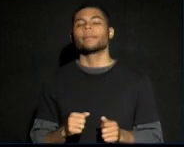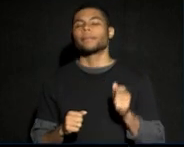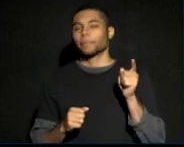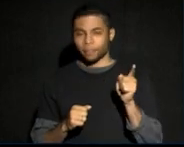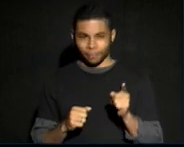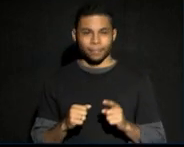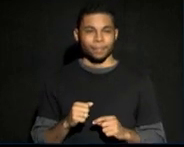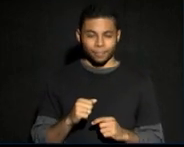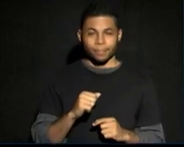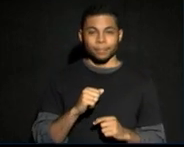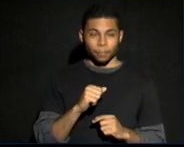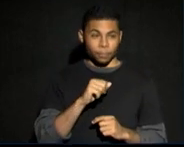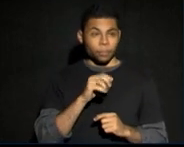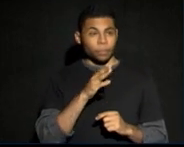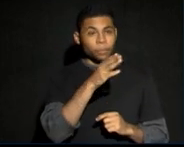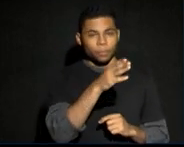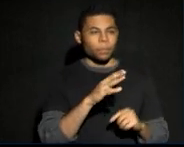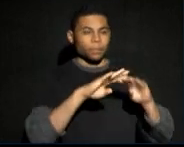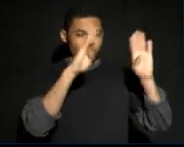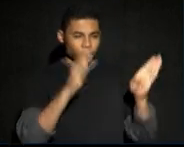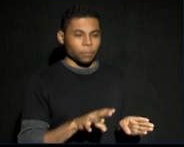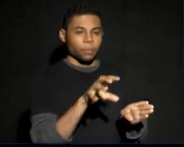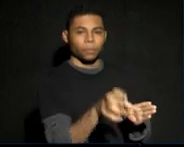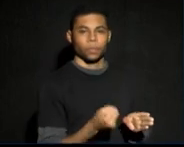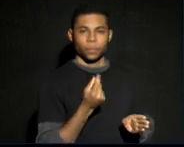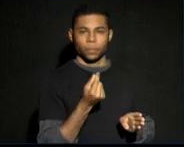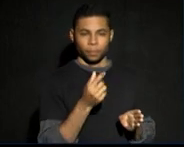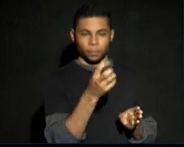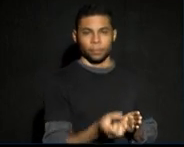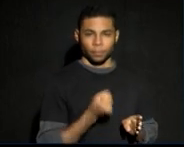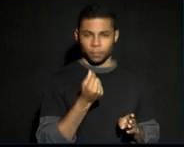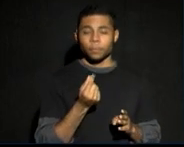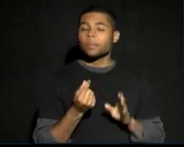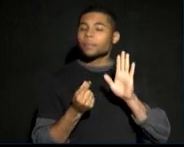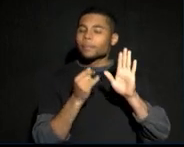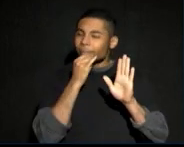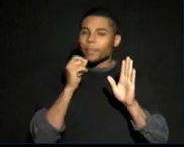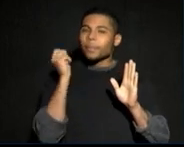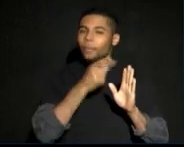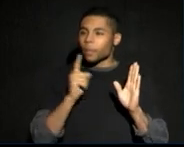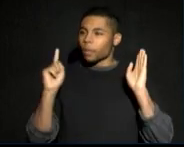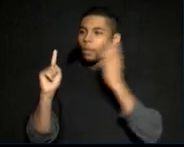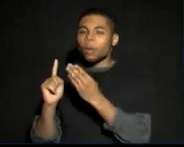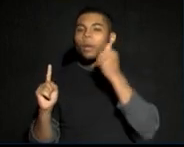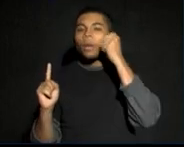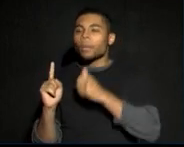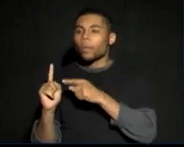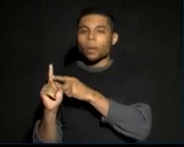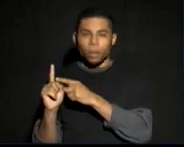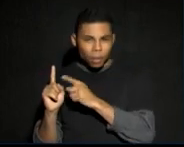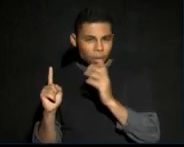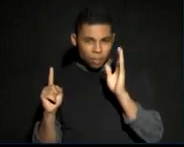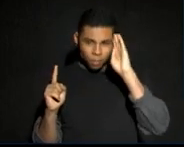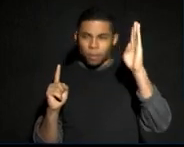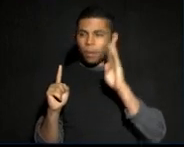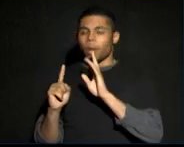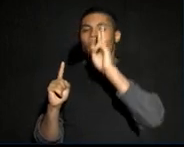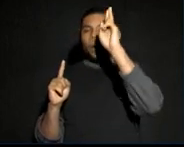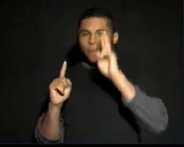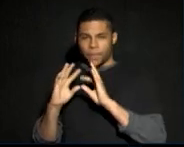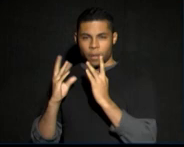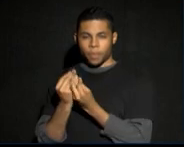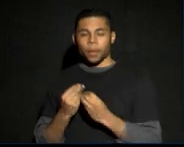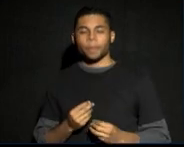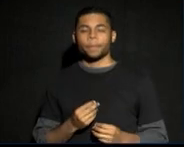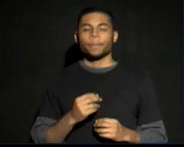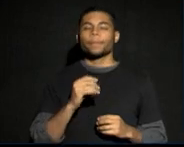Ele pega a senha saco o dinheiro e a mulher o programa é todo centrado na mulher chefe de família dois terços das beneficiárias